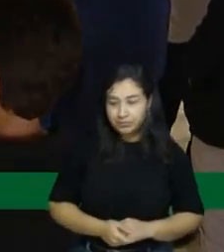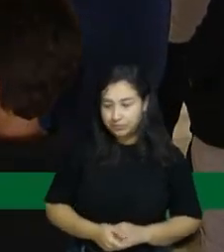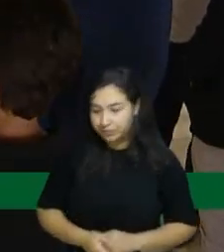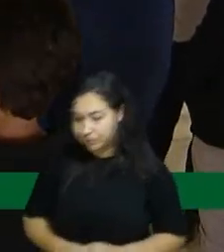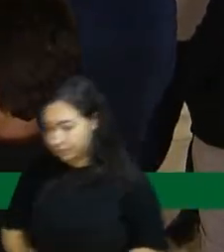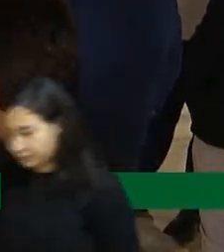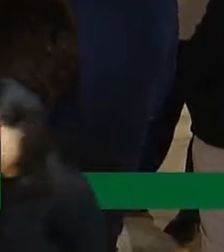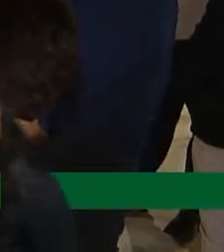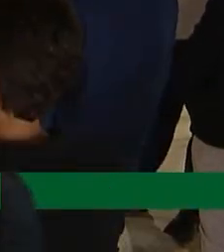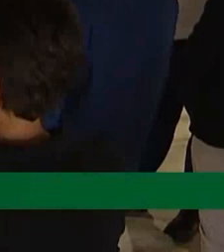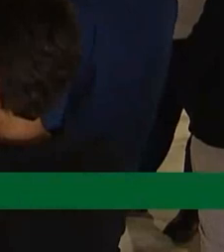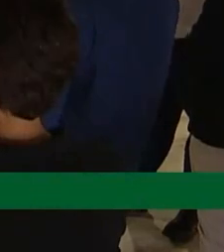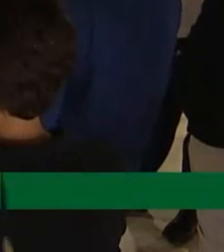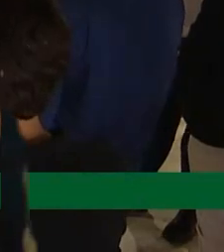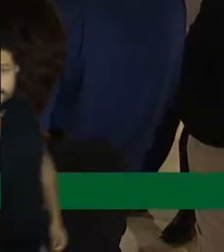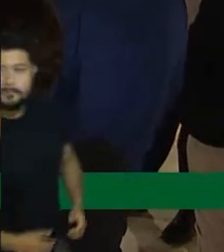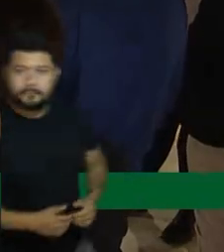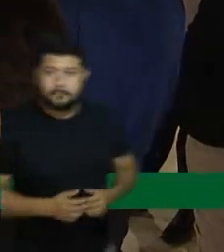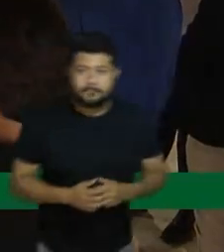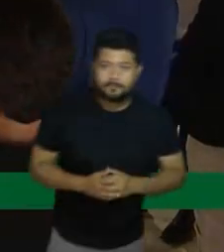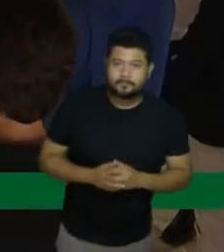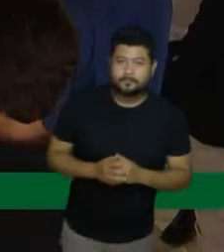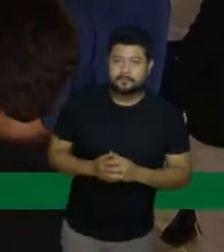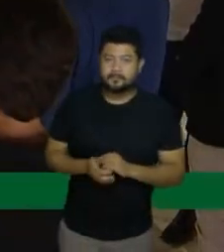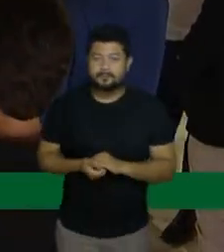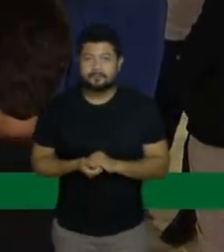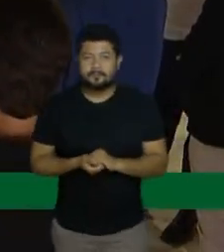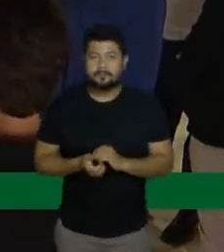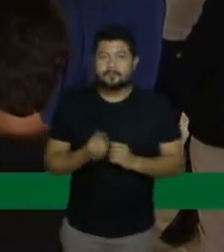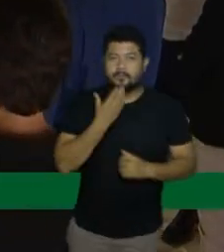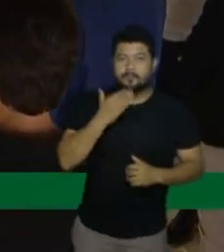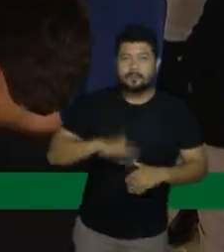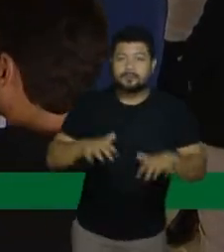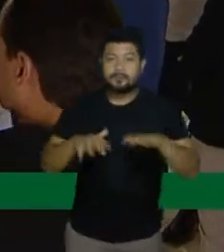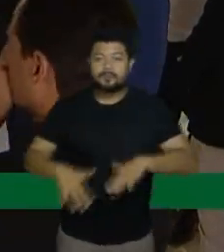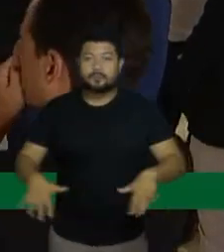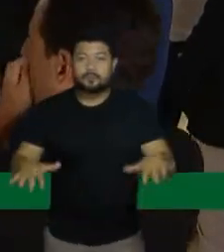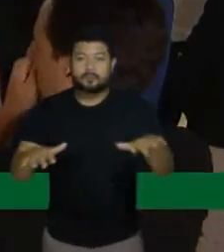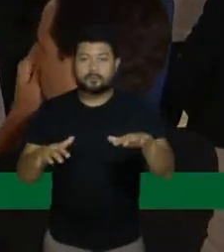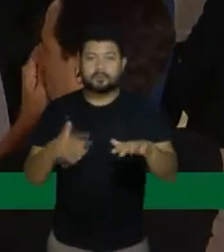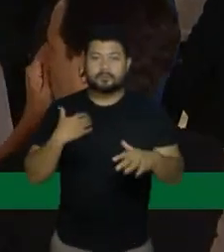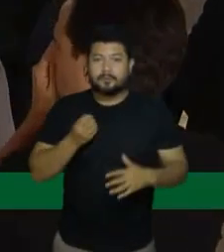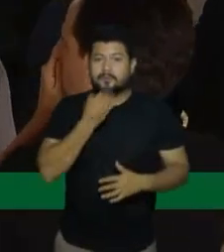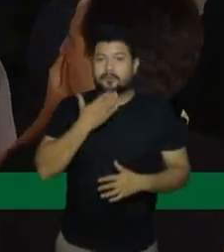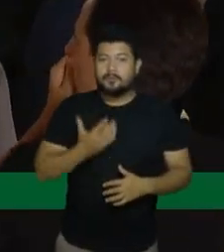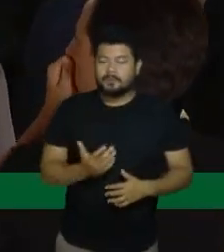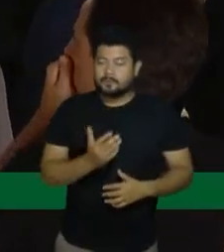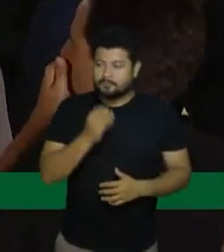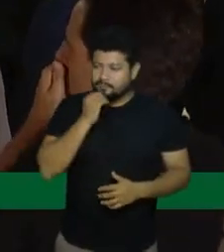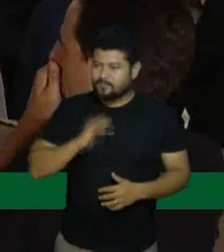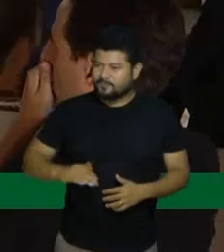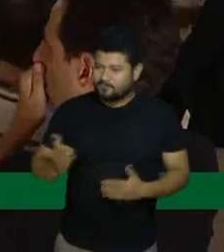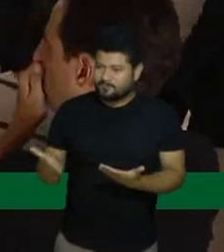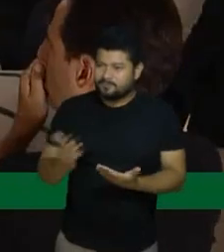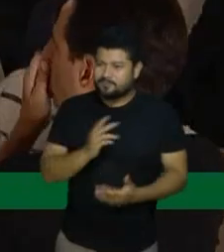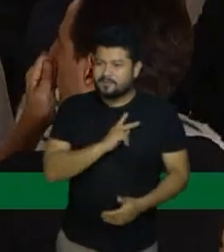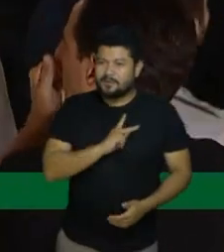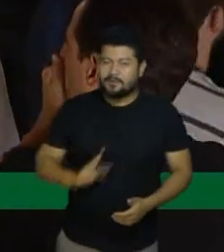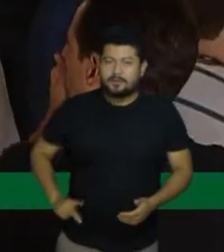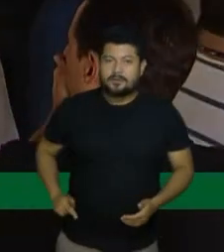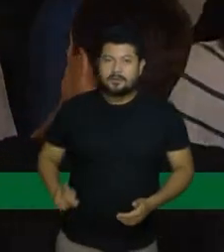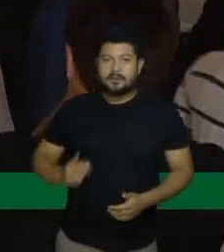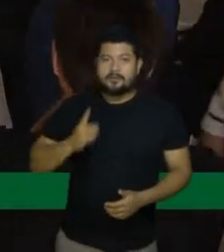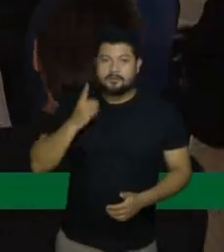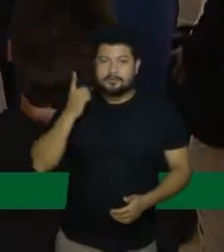minutos muito boa tarde a todos eh Boa tarde Deputado Presidente dessa sessão e da